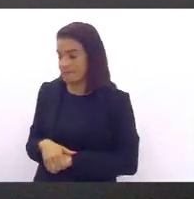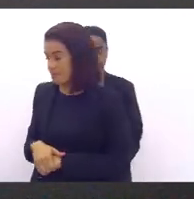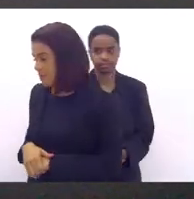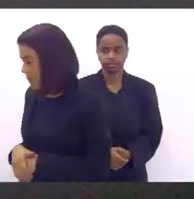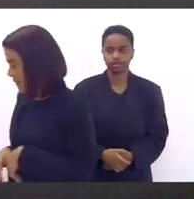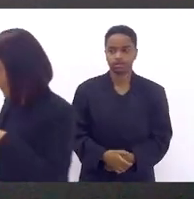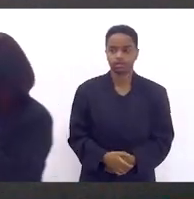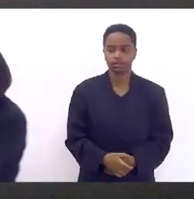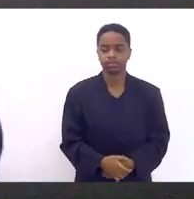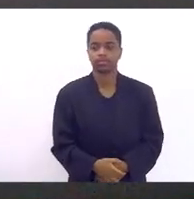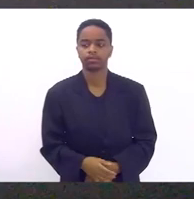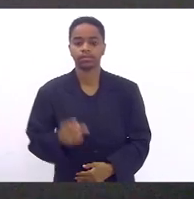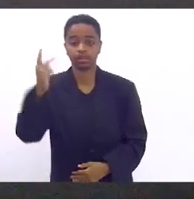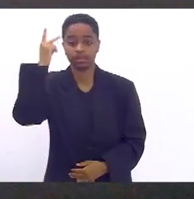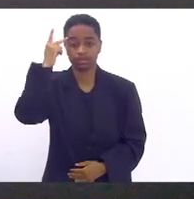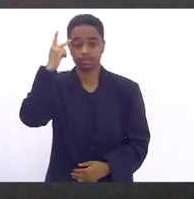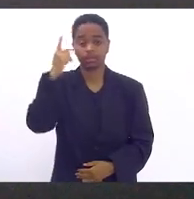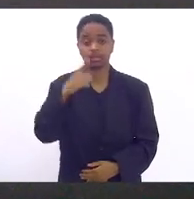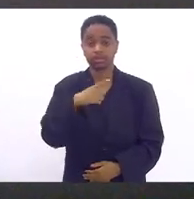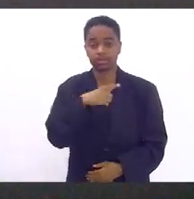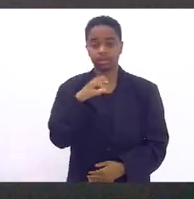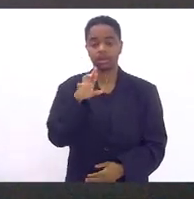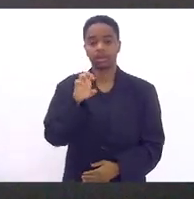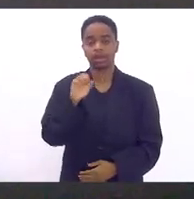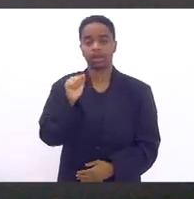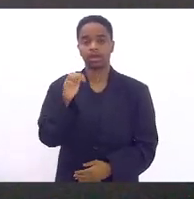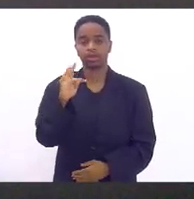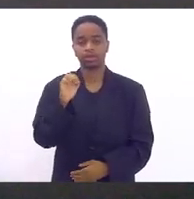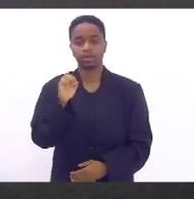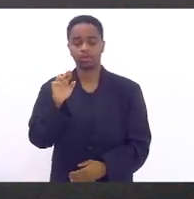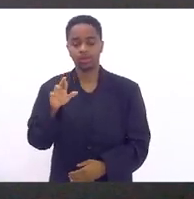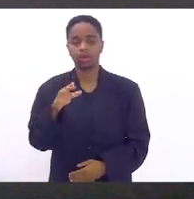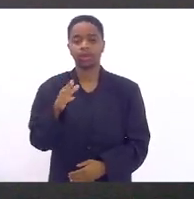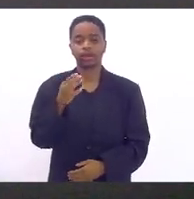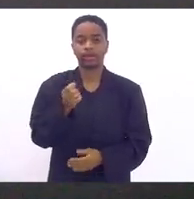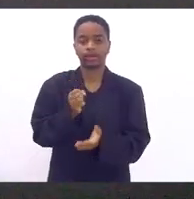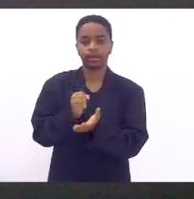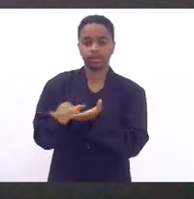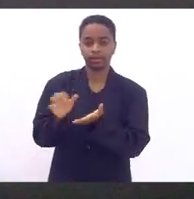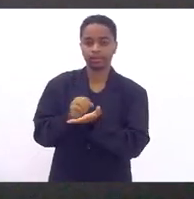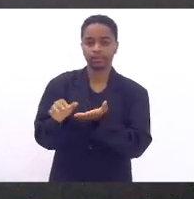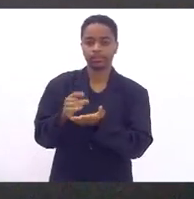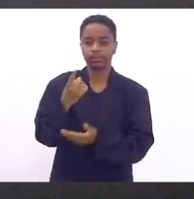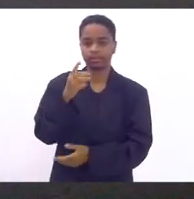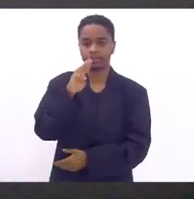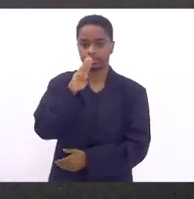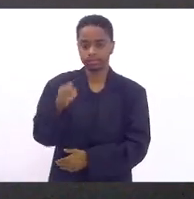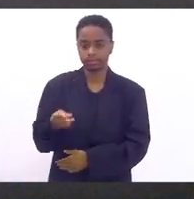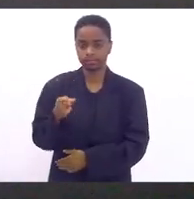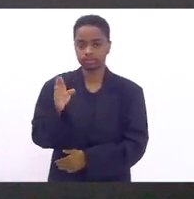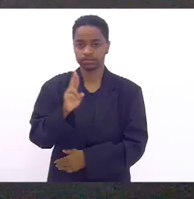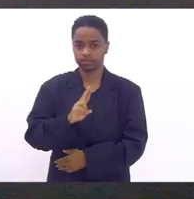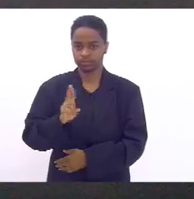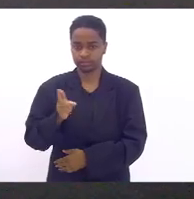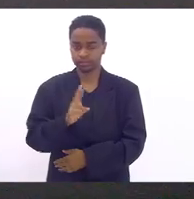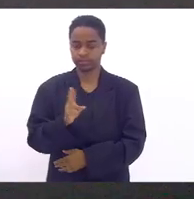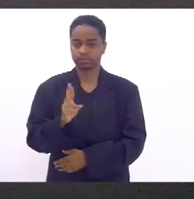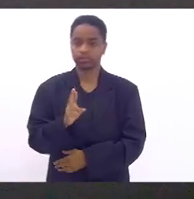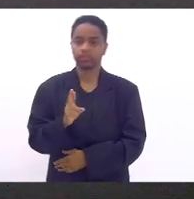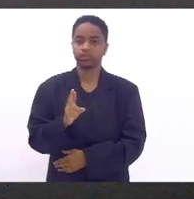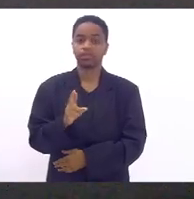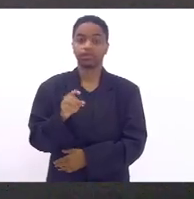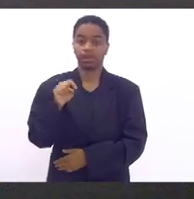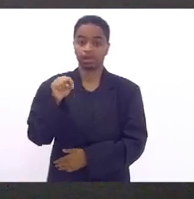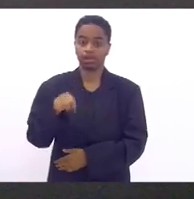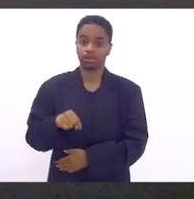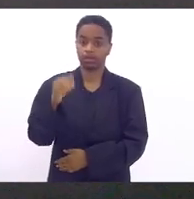multipropósito que é um super investimento mais de 1 bilhão de reais que vai tornar o Brasil eh autossuficiente